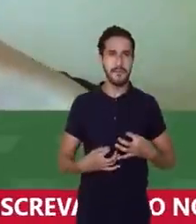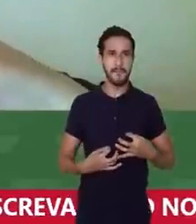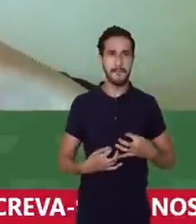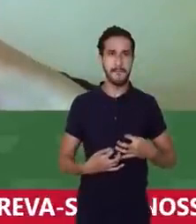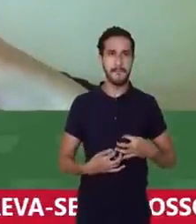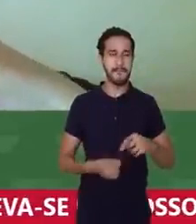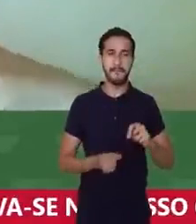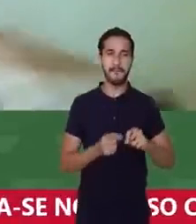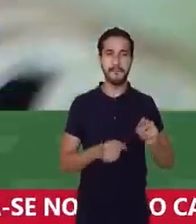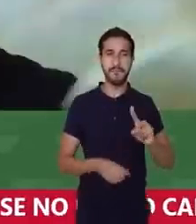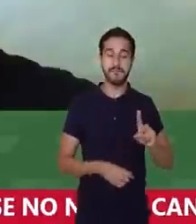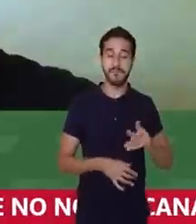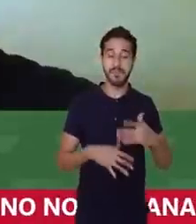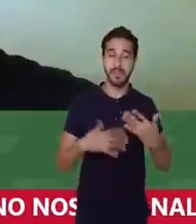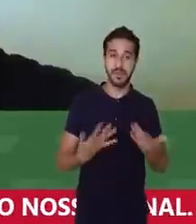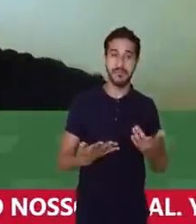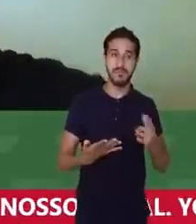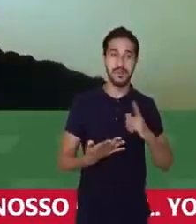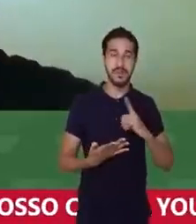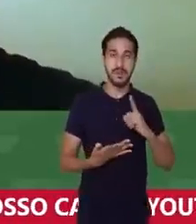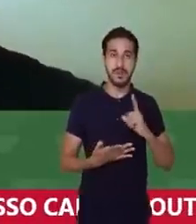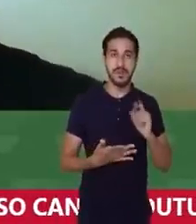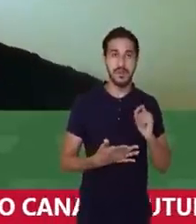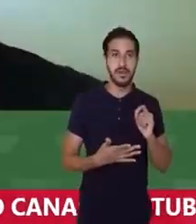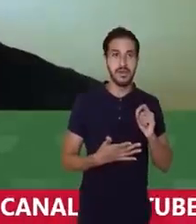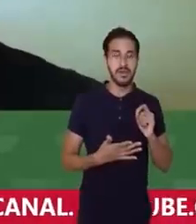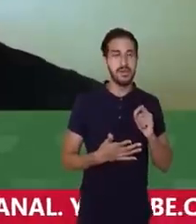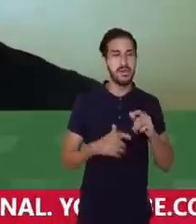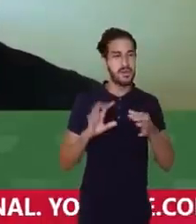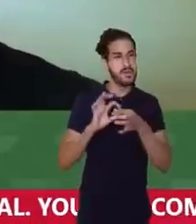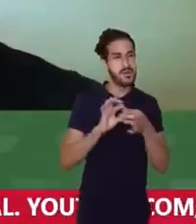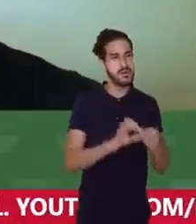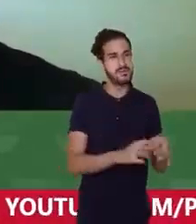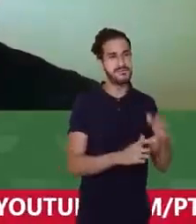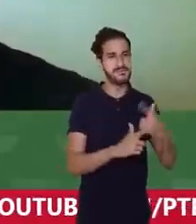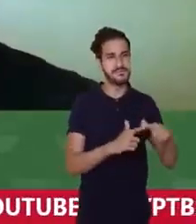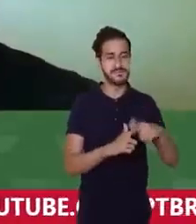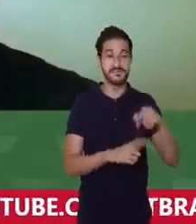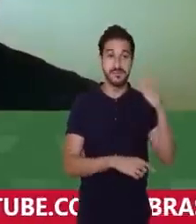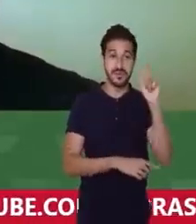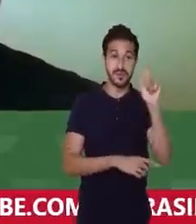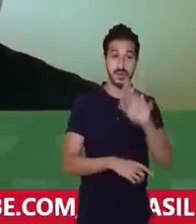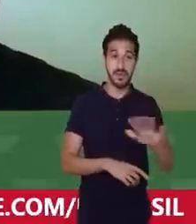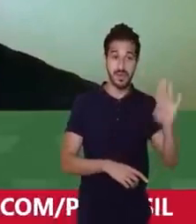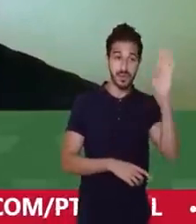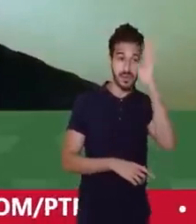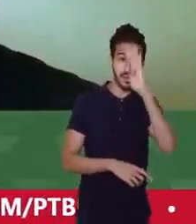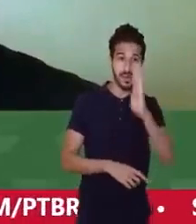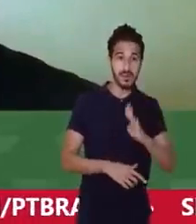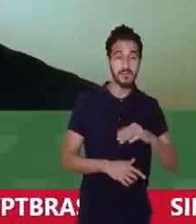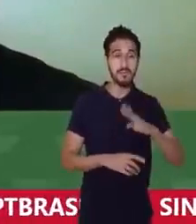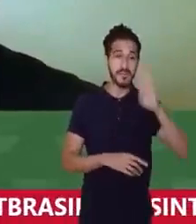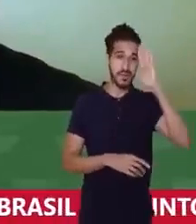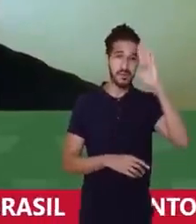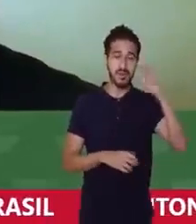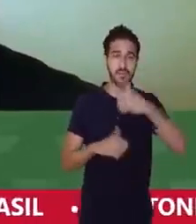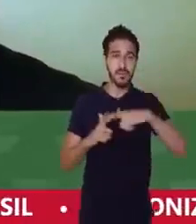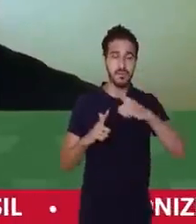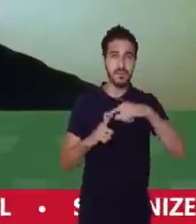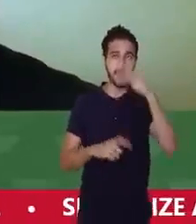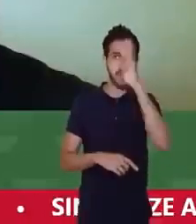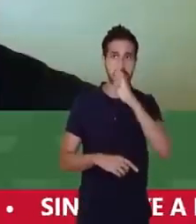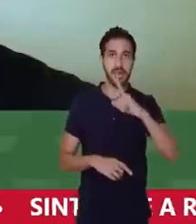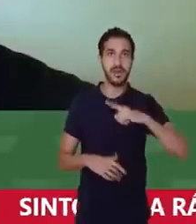é tomada. E você tem essa situação de tragédia no Brasil. Eu acho que a maior tragédia para um país é ter